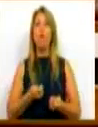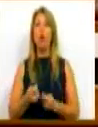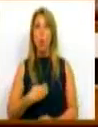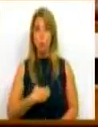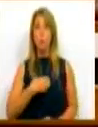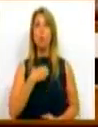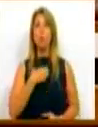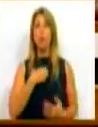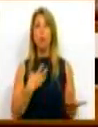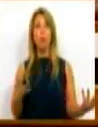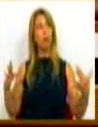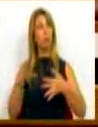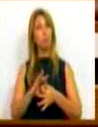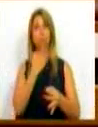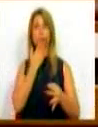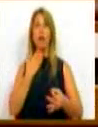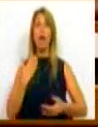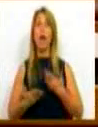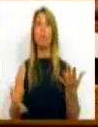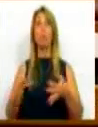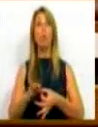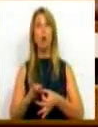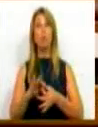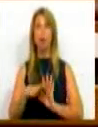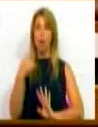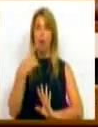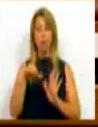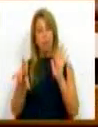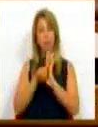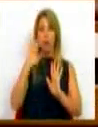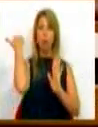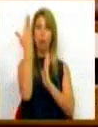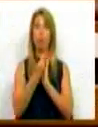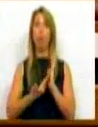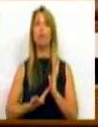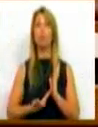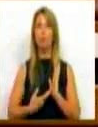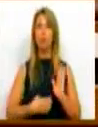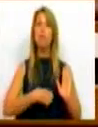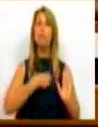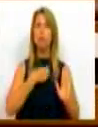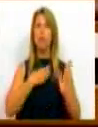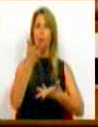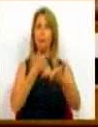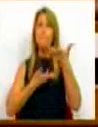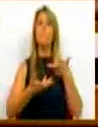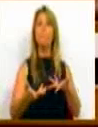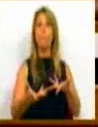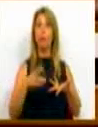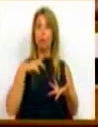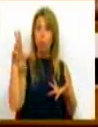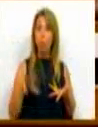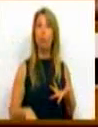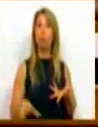sentido da sua conveniência harmoniosa com a ordem legal e constitucional e o seu sentido de partilha com o